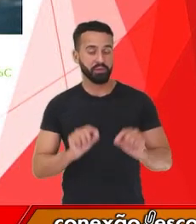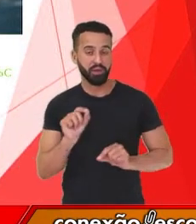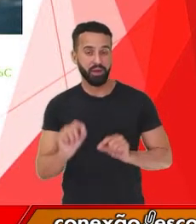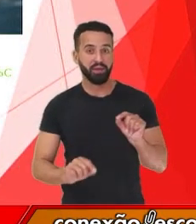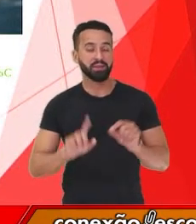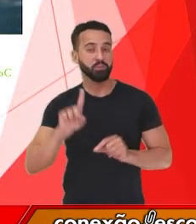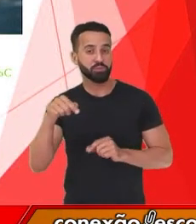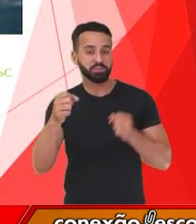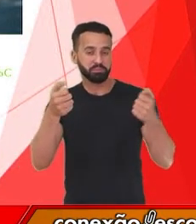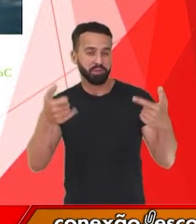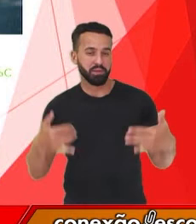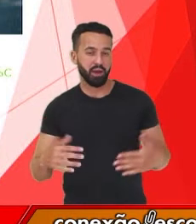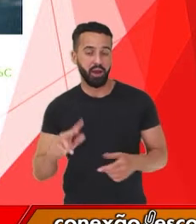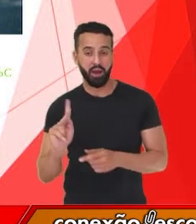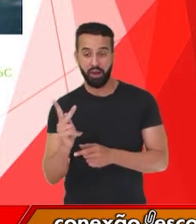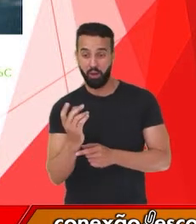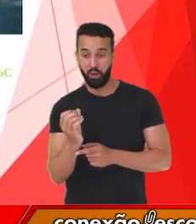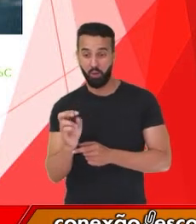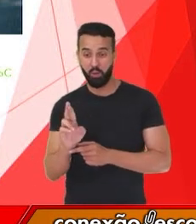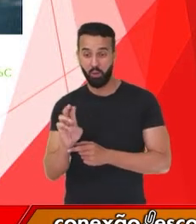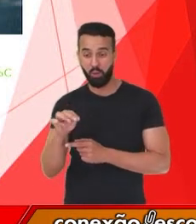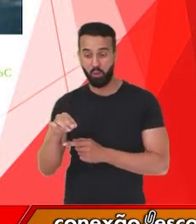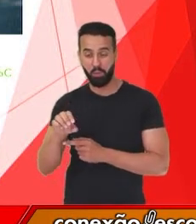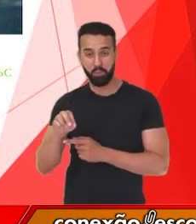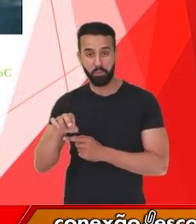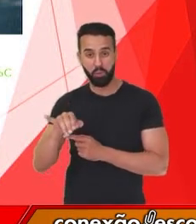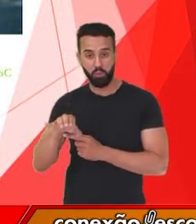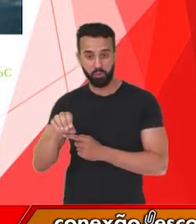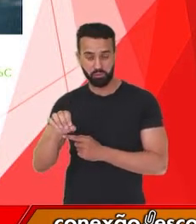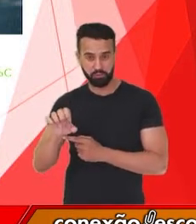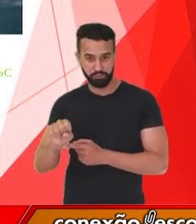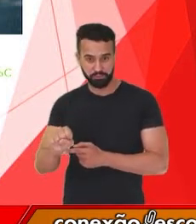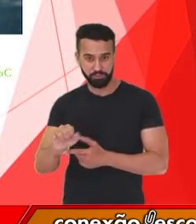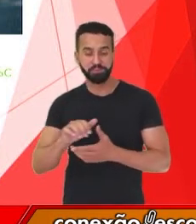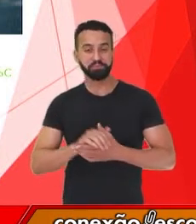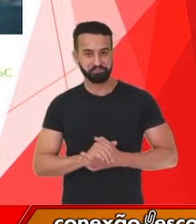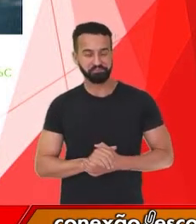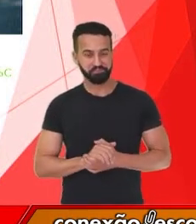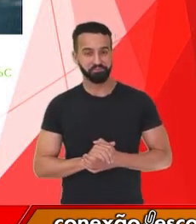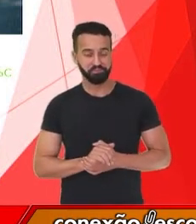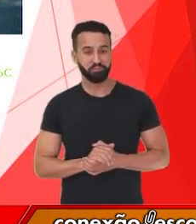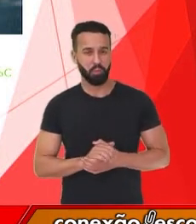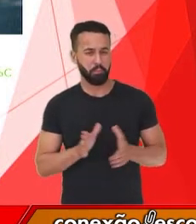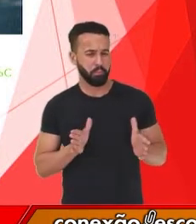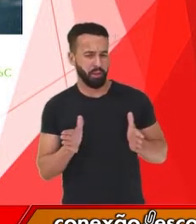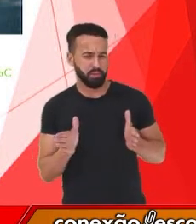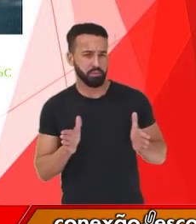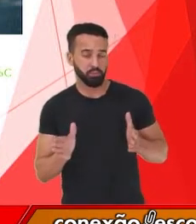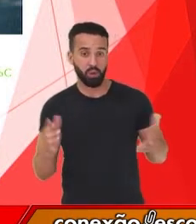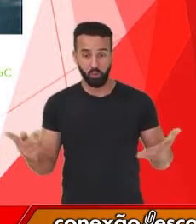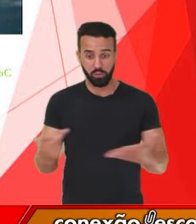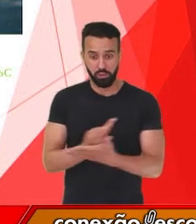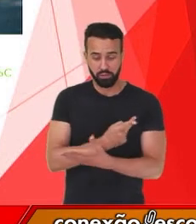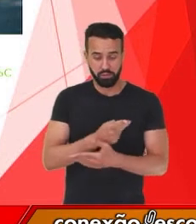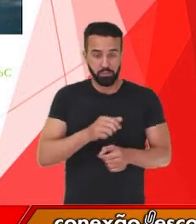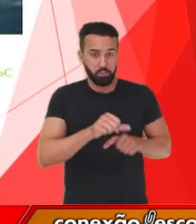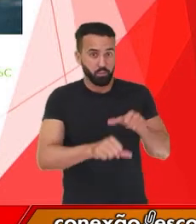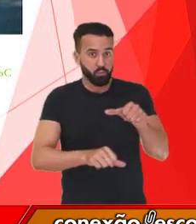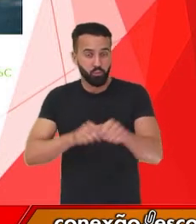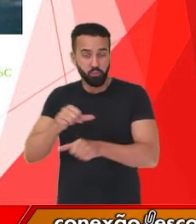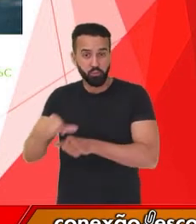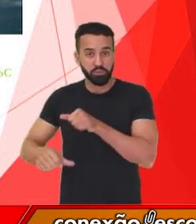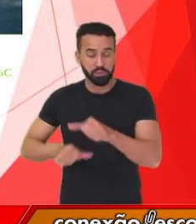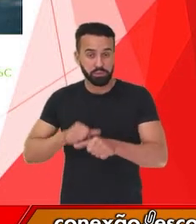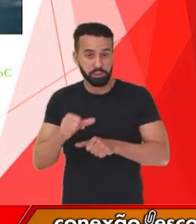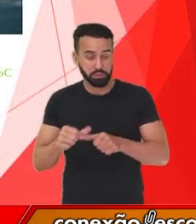hormônios, que nós vamos falar mais adiante. Na puberdade, acontecem diferenças mais específicas entre o